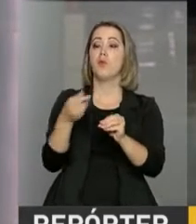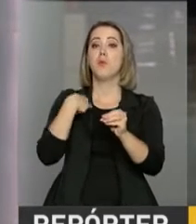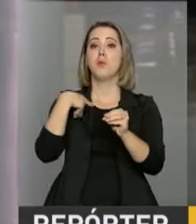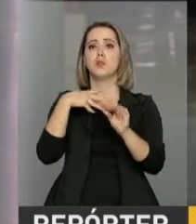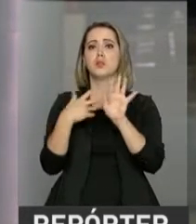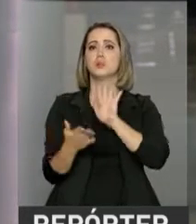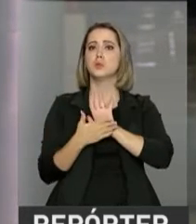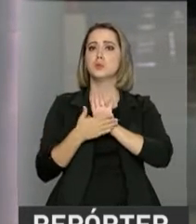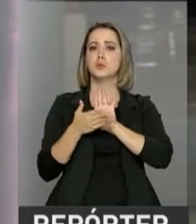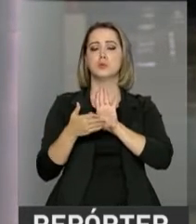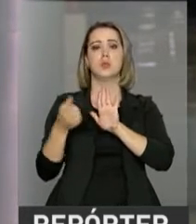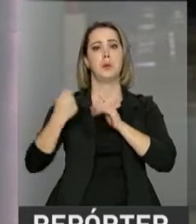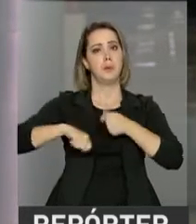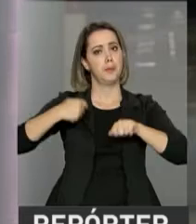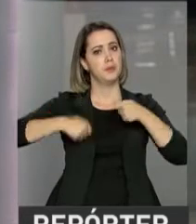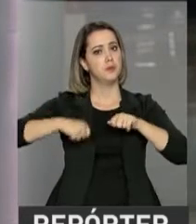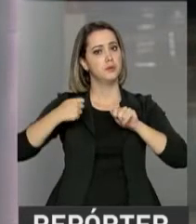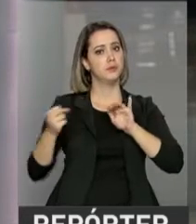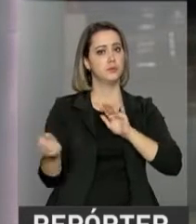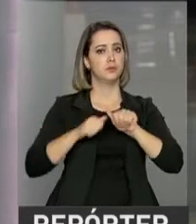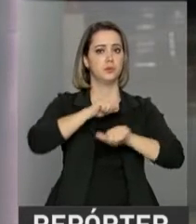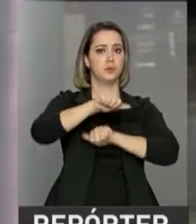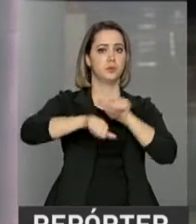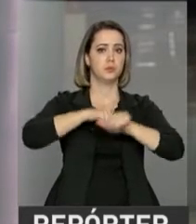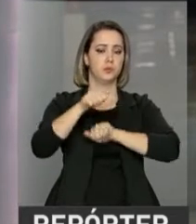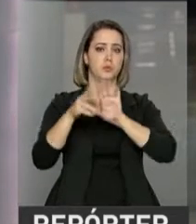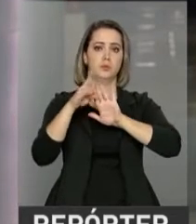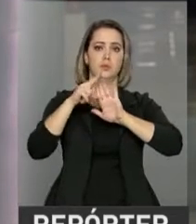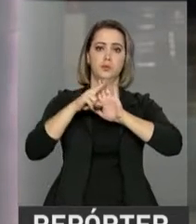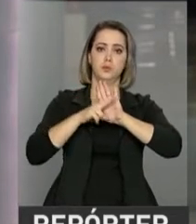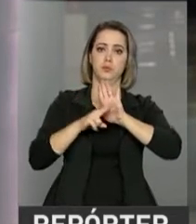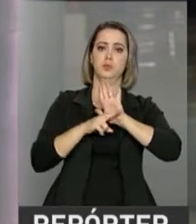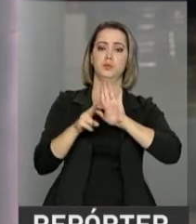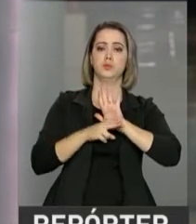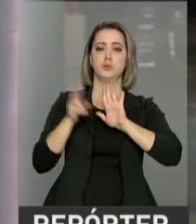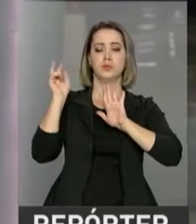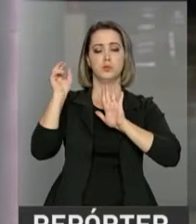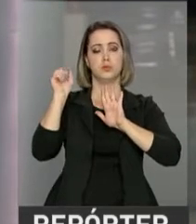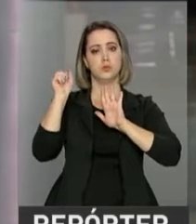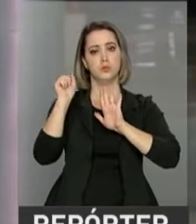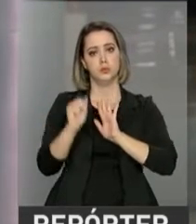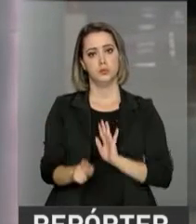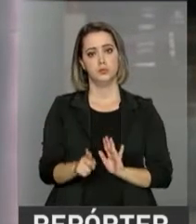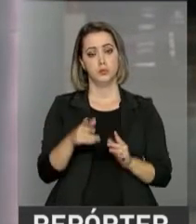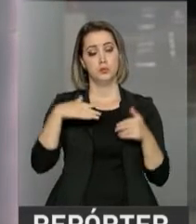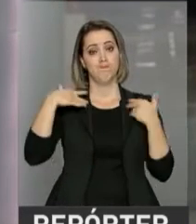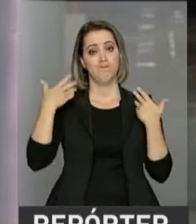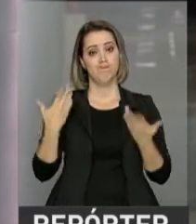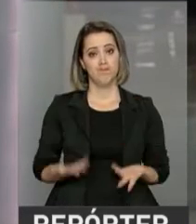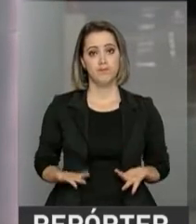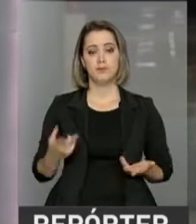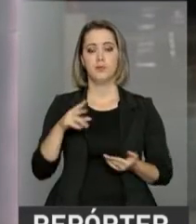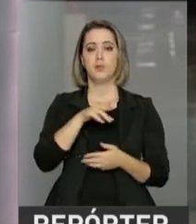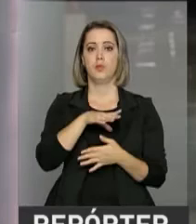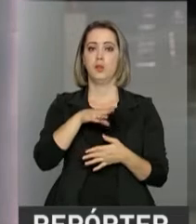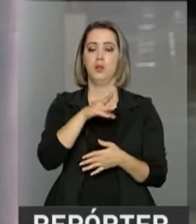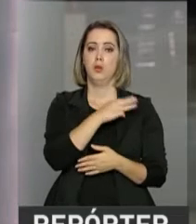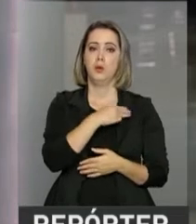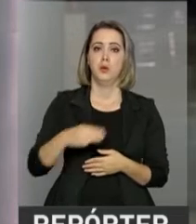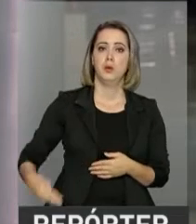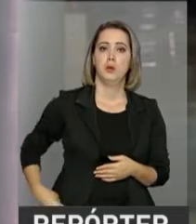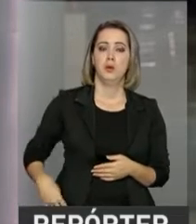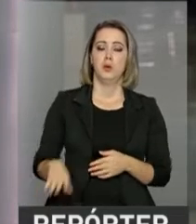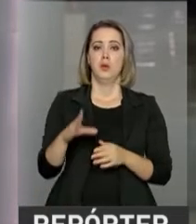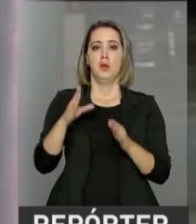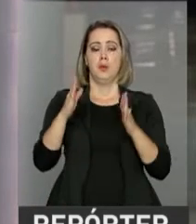e senadores sobre as necessidades de mudanças nas regras da Previdência. Para isso, o ministro-chefe da Casa Civil,